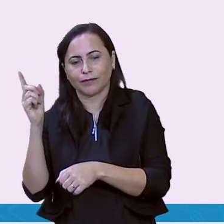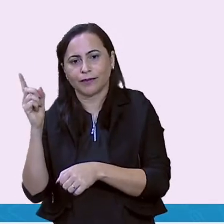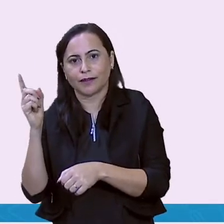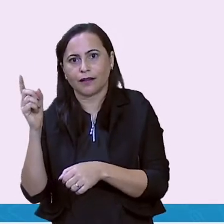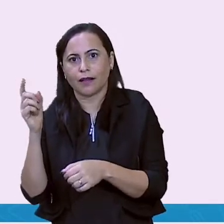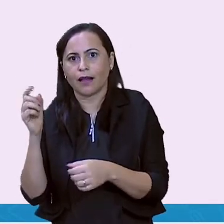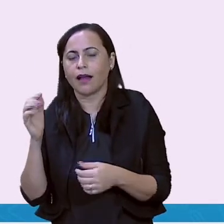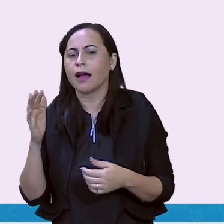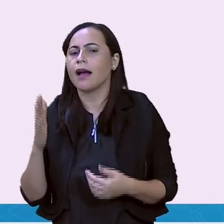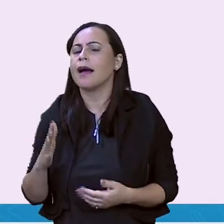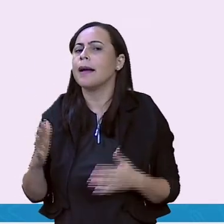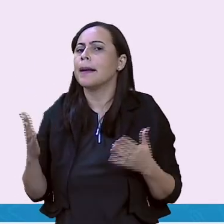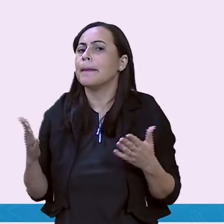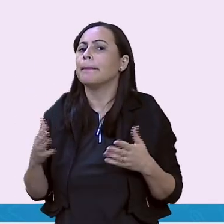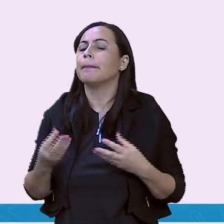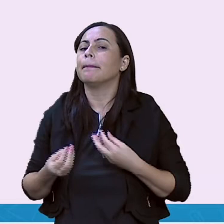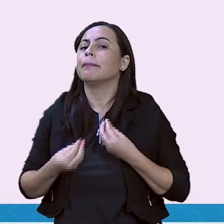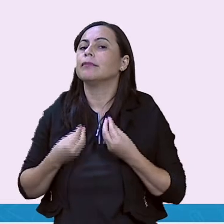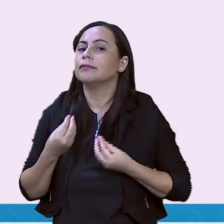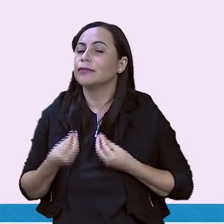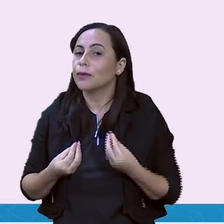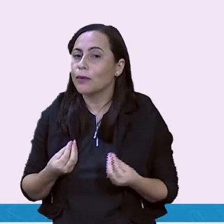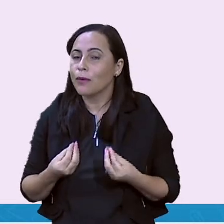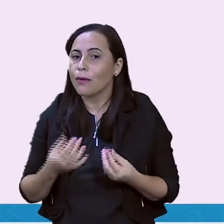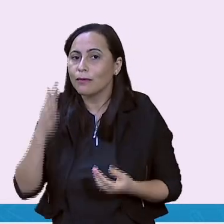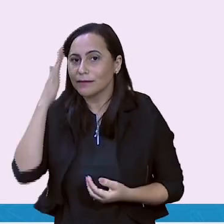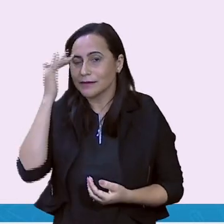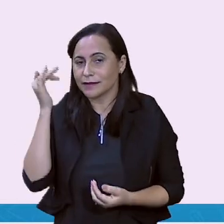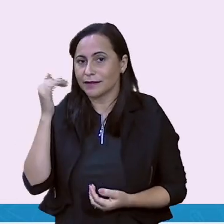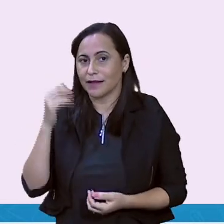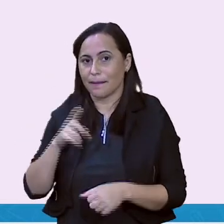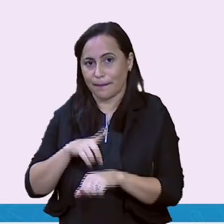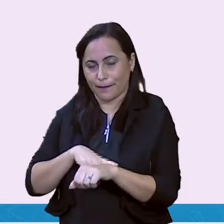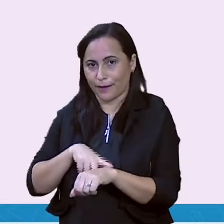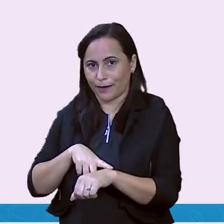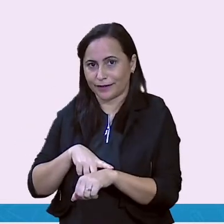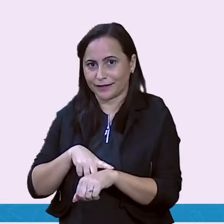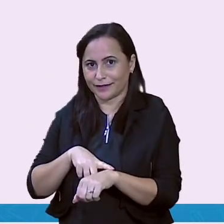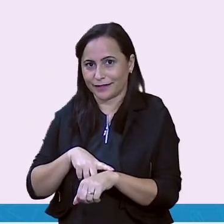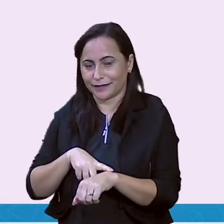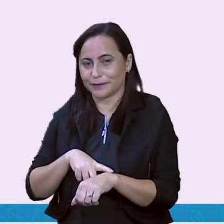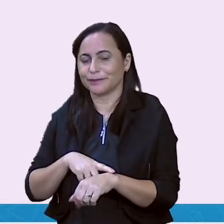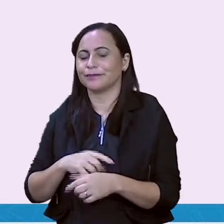as horas. Vamos registrar que horas são? Então vamos lá, ó.